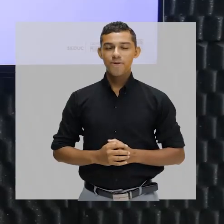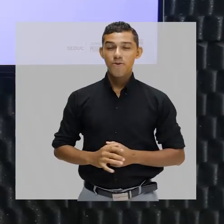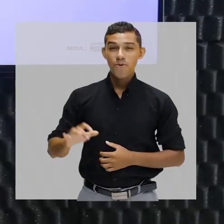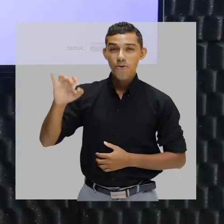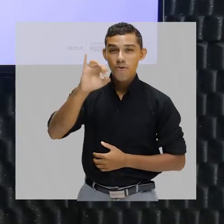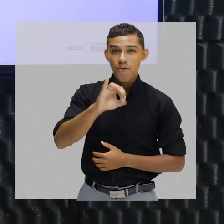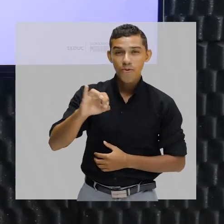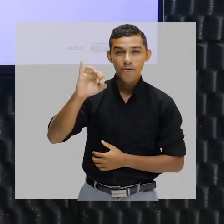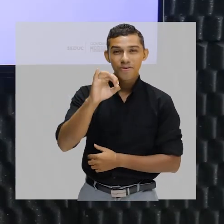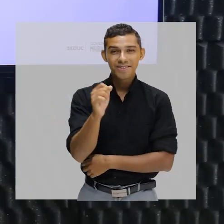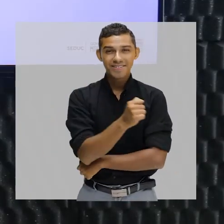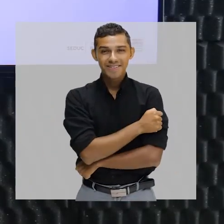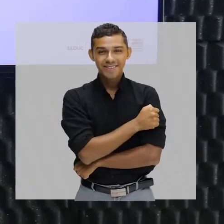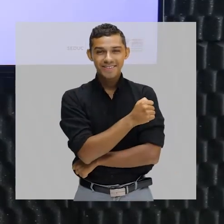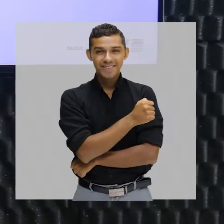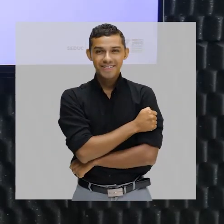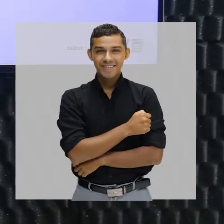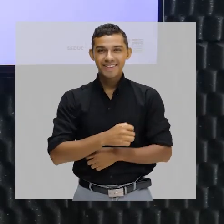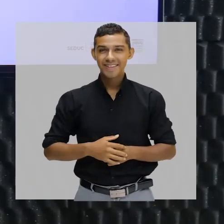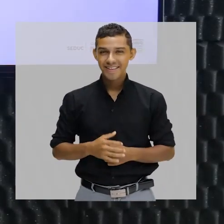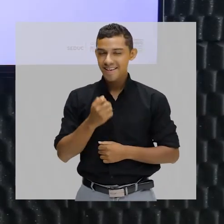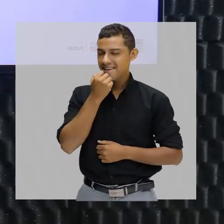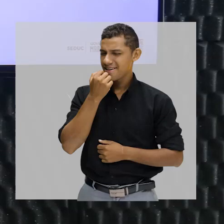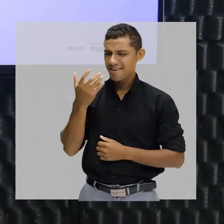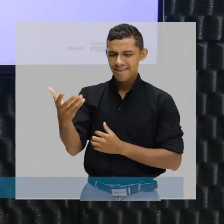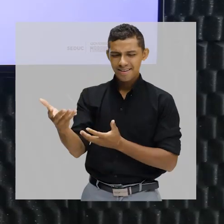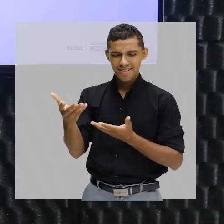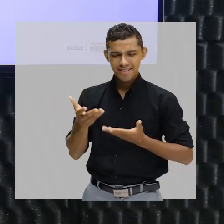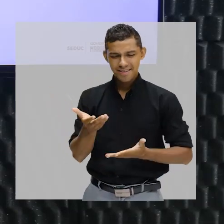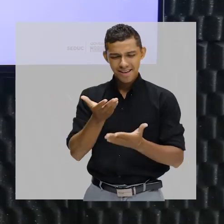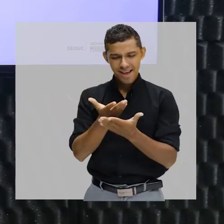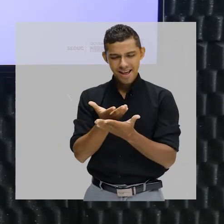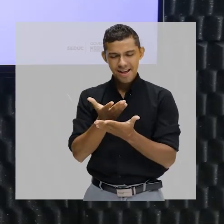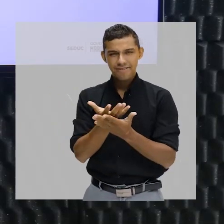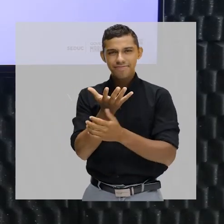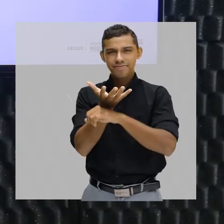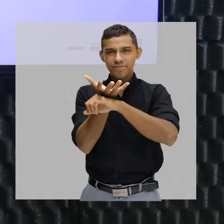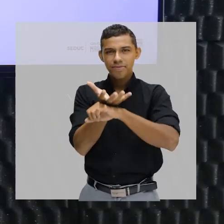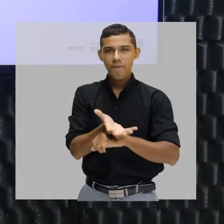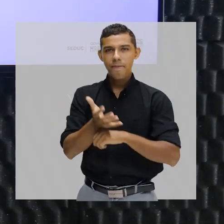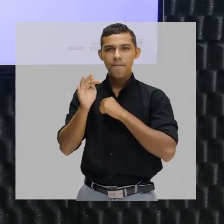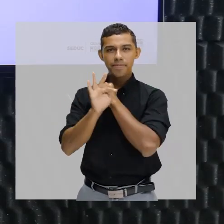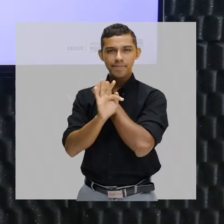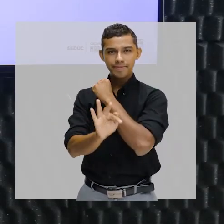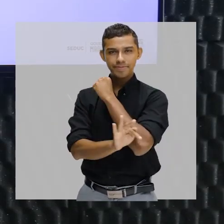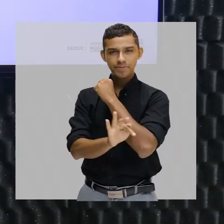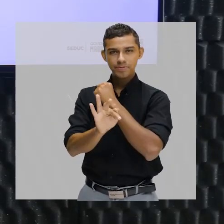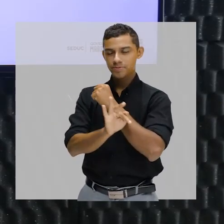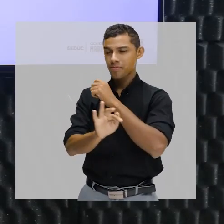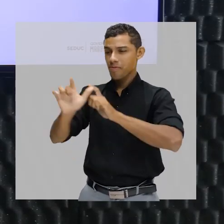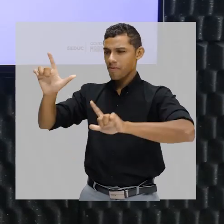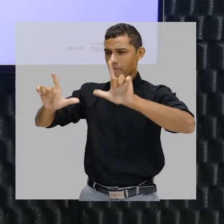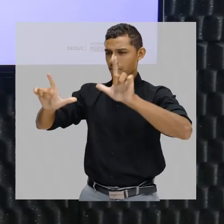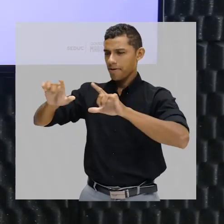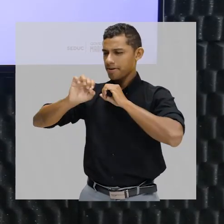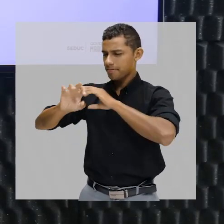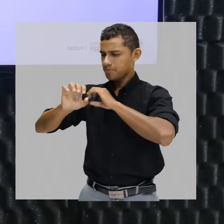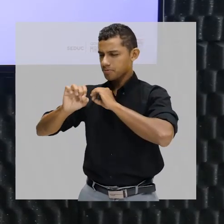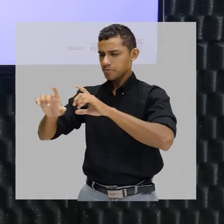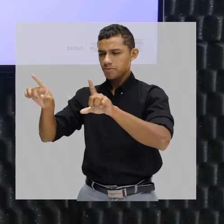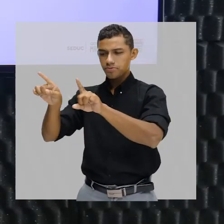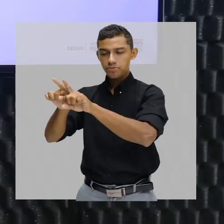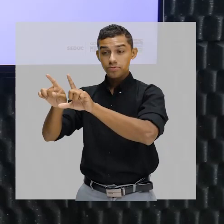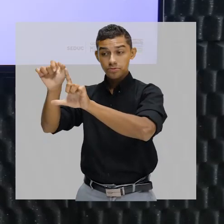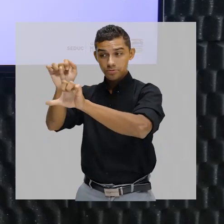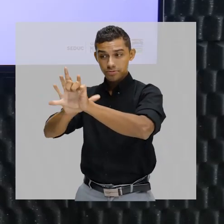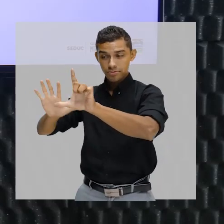Olá, aluna. Olá, aluno. Seja bem-vindo a mais uma aula de Física, aqui pela TV Educação e também pela plataforma Gonçalves